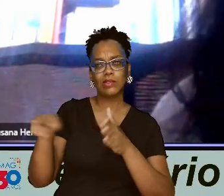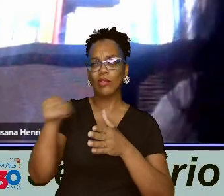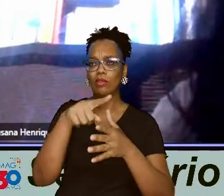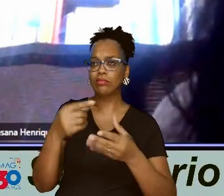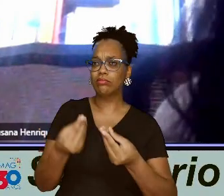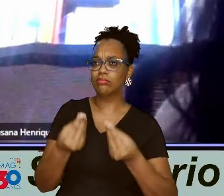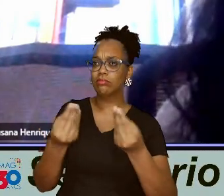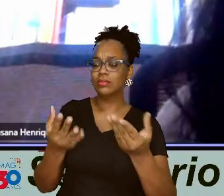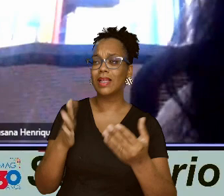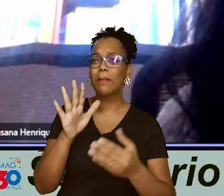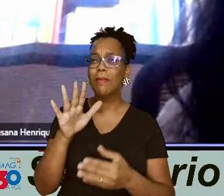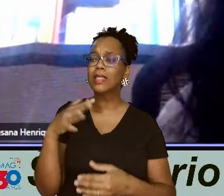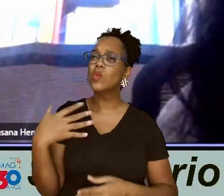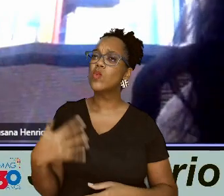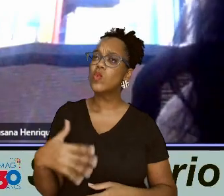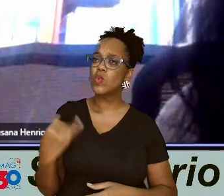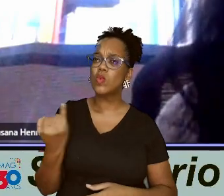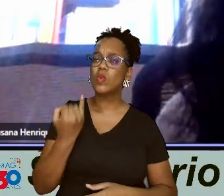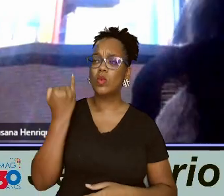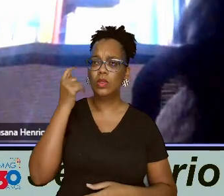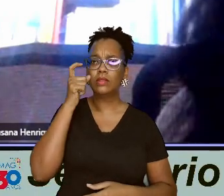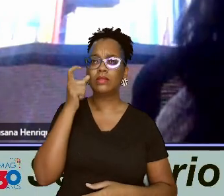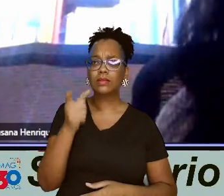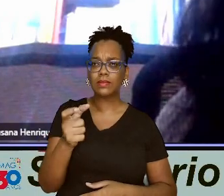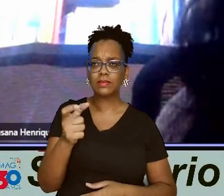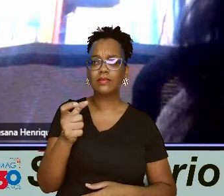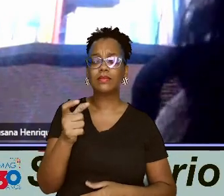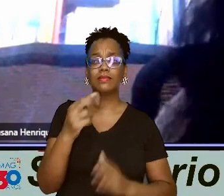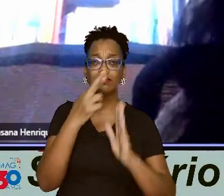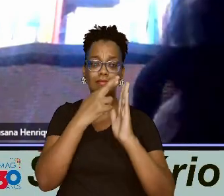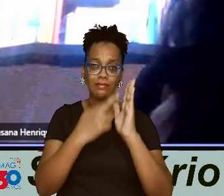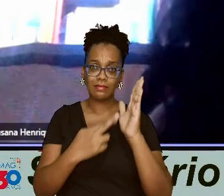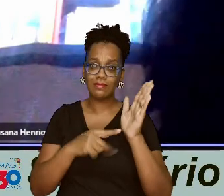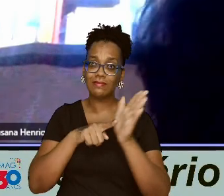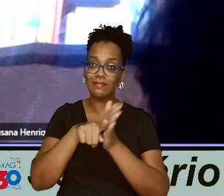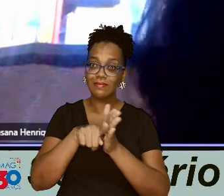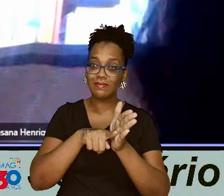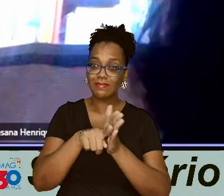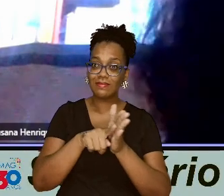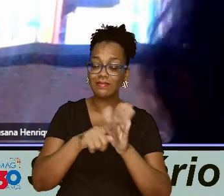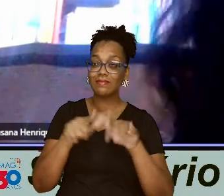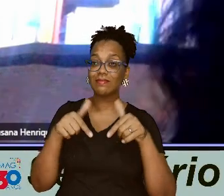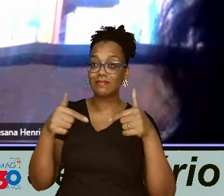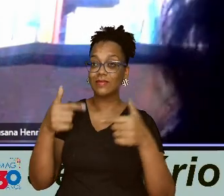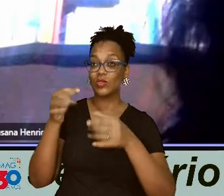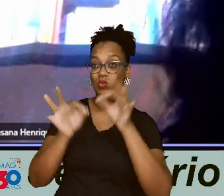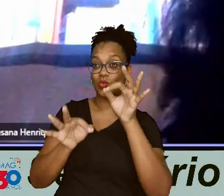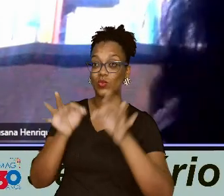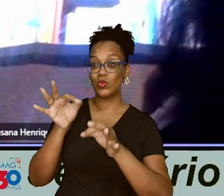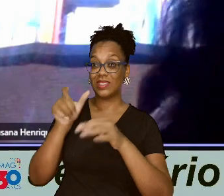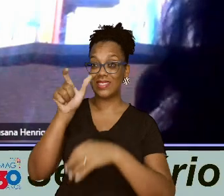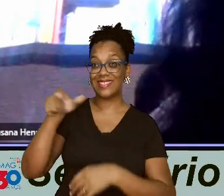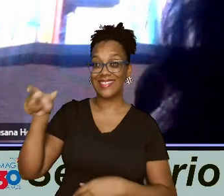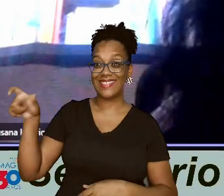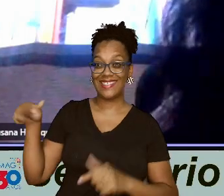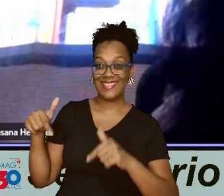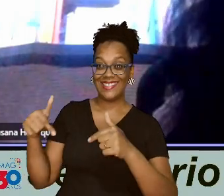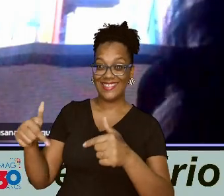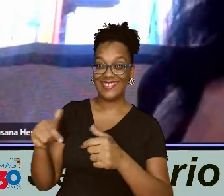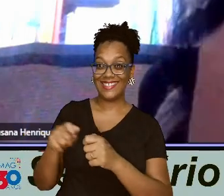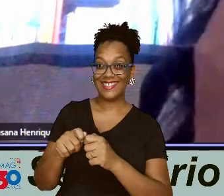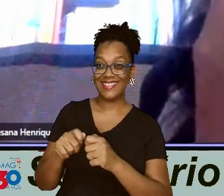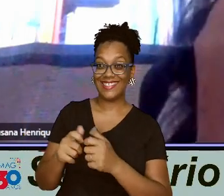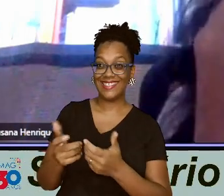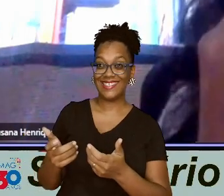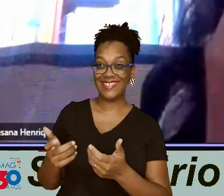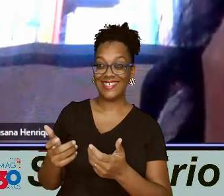o quanto que é interessante um relatório de pesquisa realizado por juízes. Eu acho que